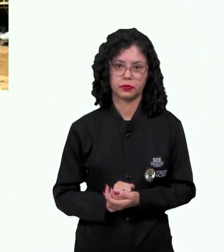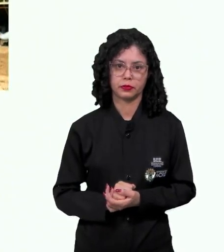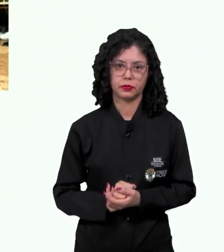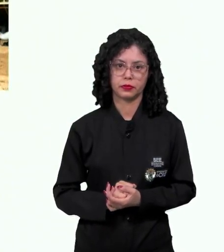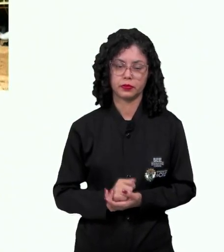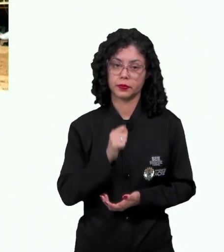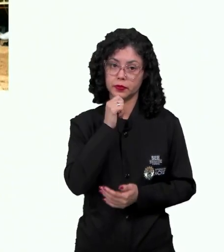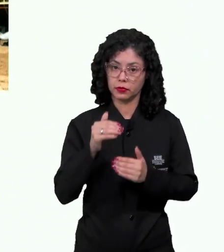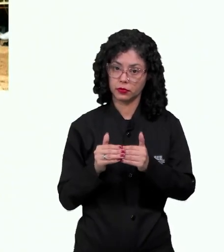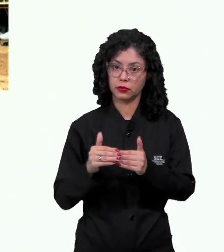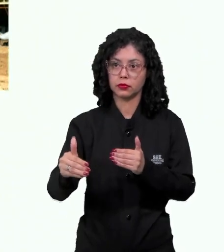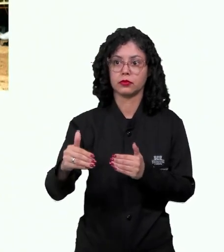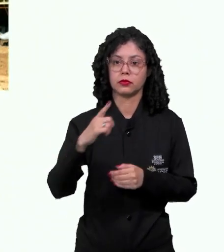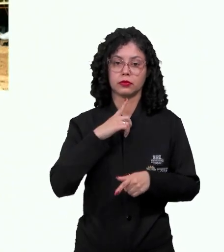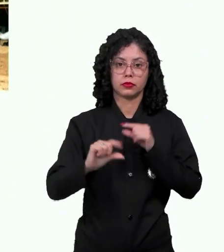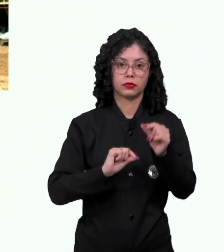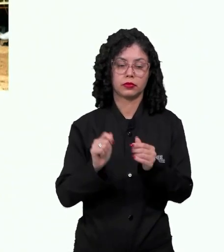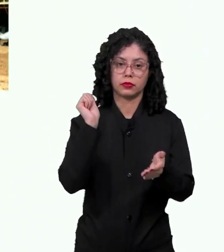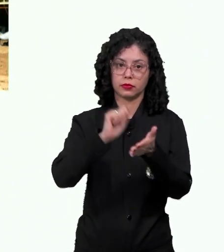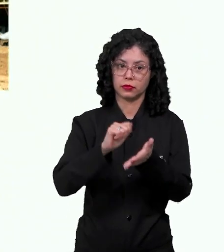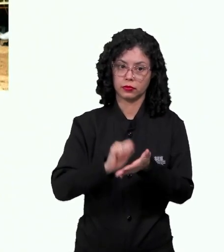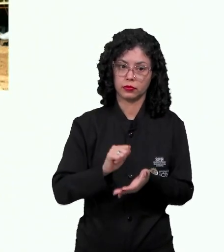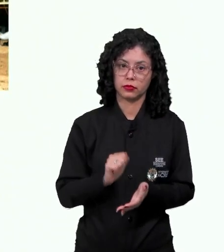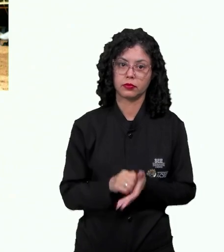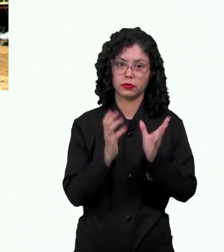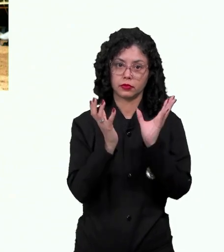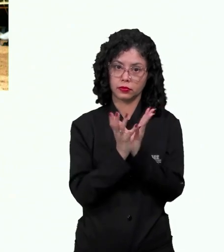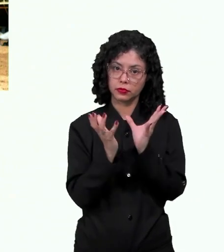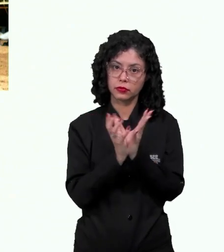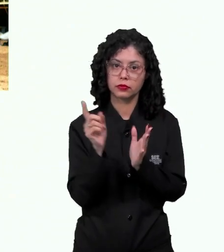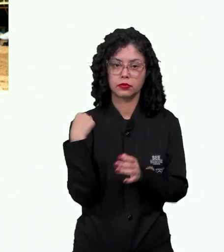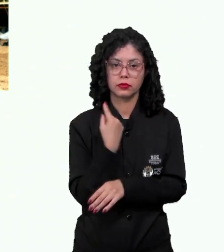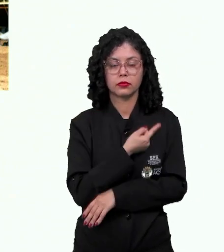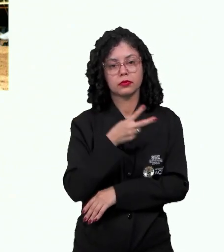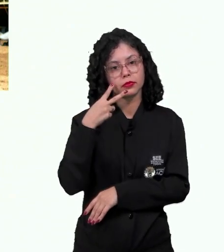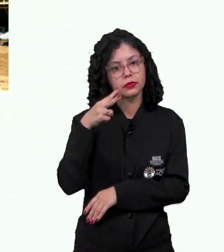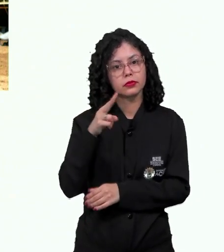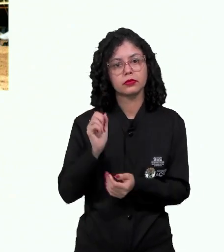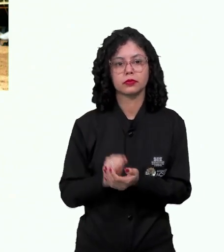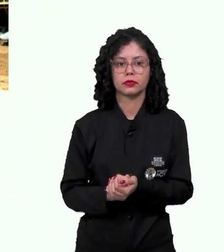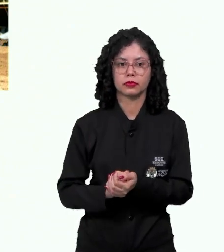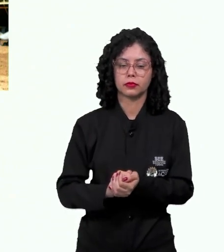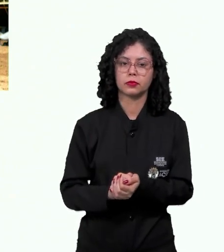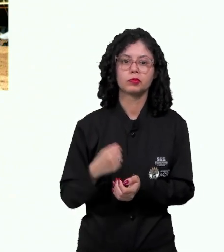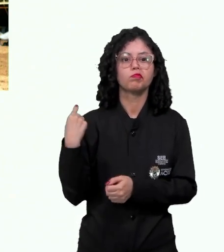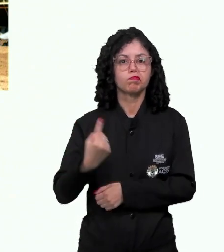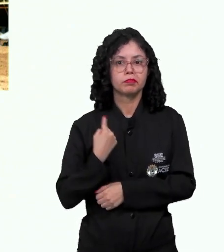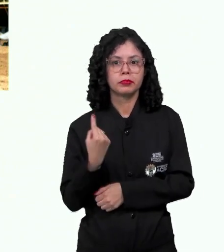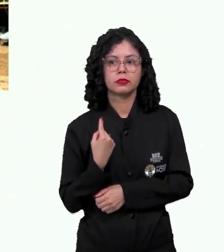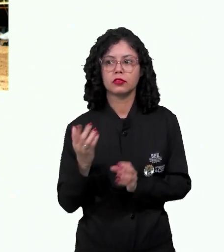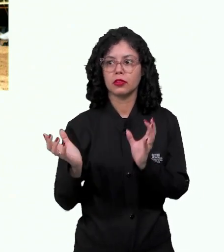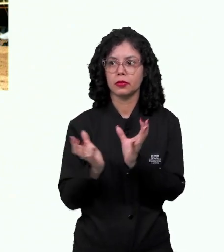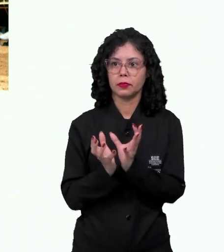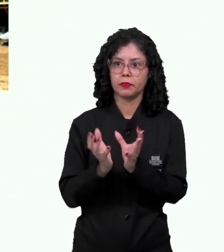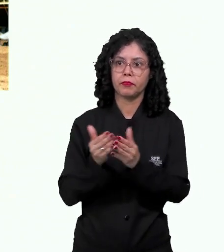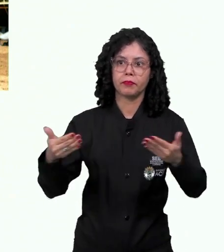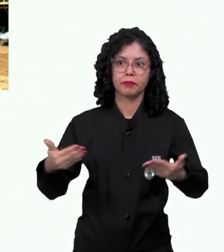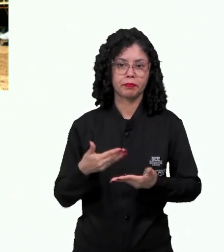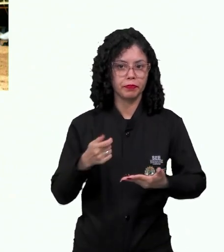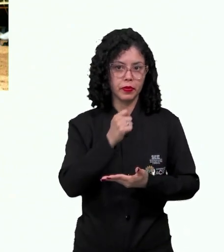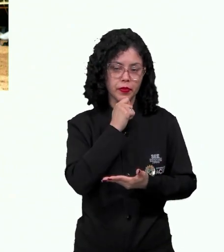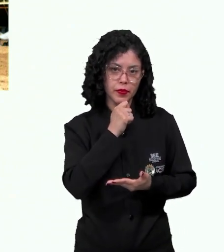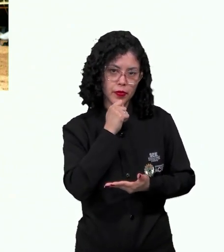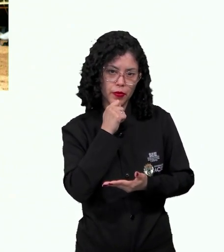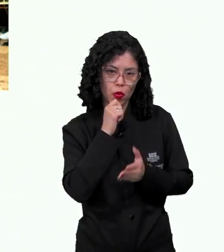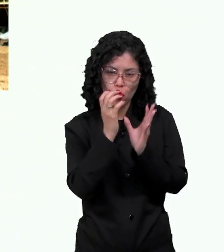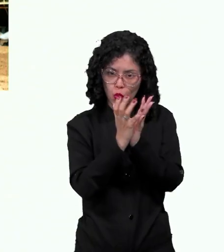Para além disso, nós temos a autoria coletiva. Nós observamos agora há pouco a individual e agora vocês irão compreender de